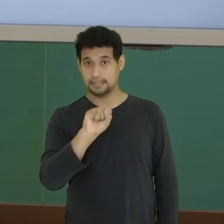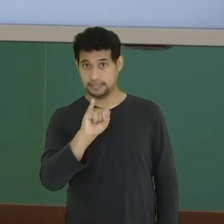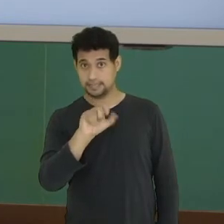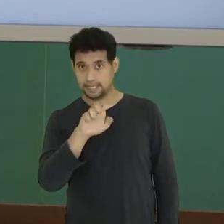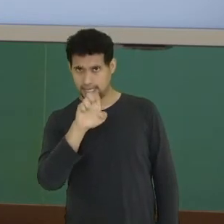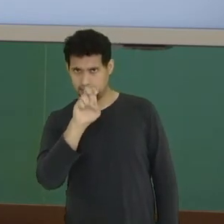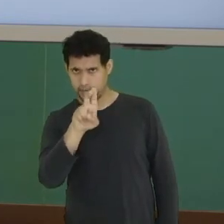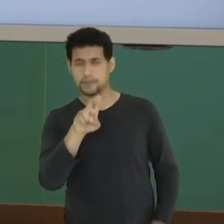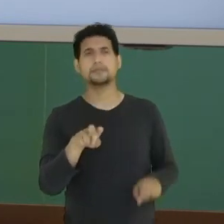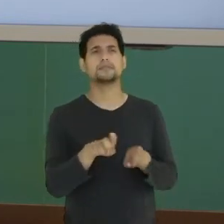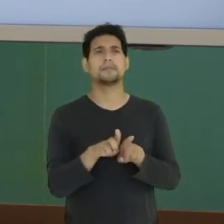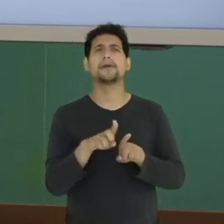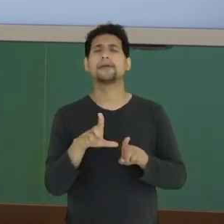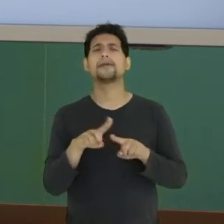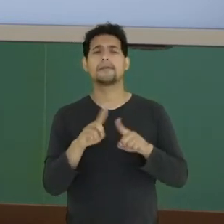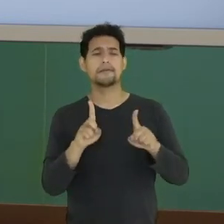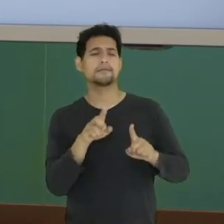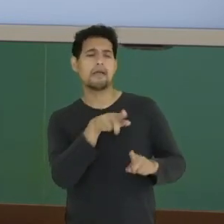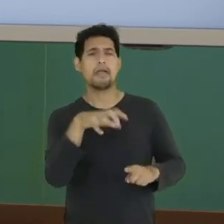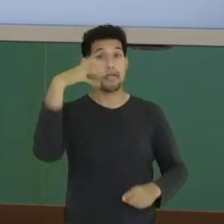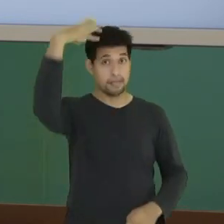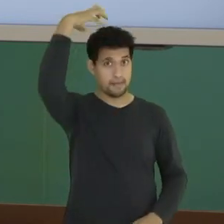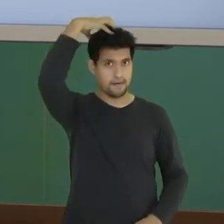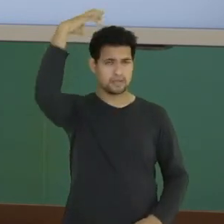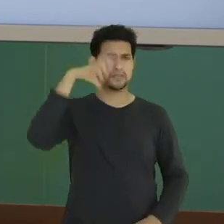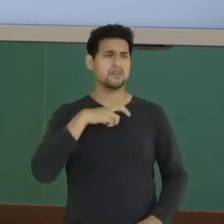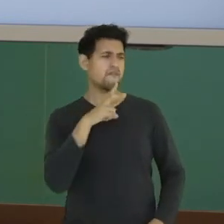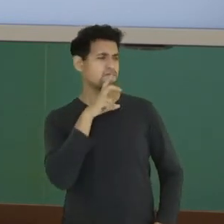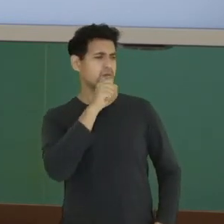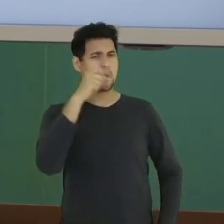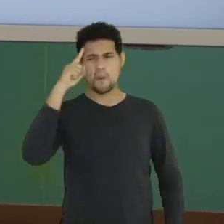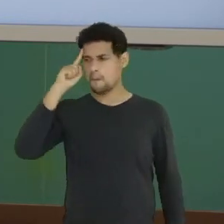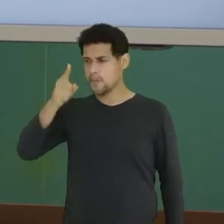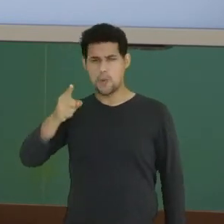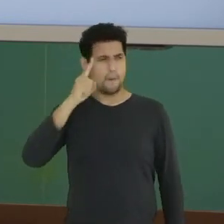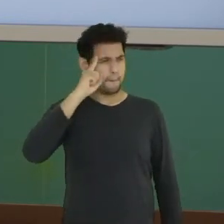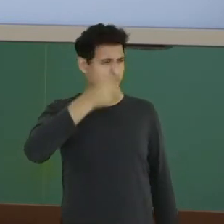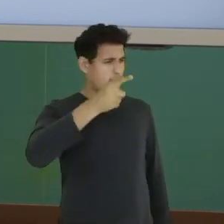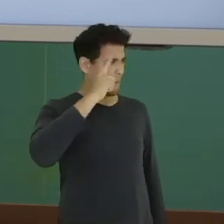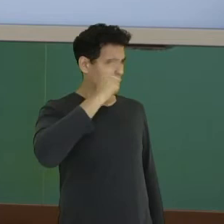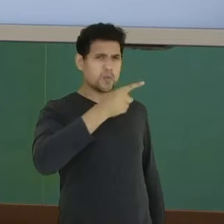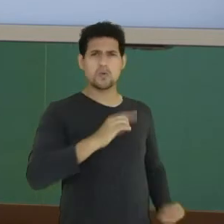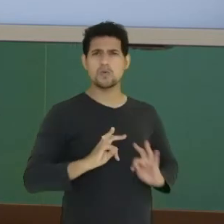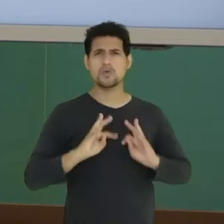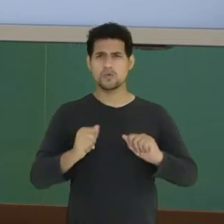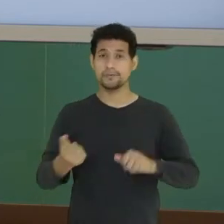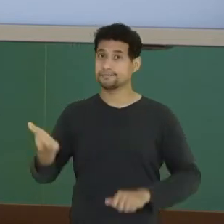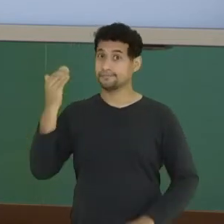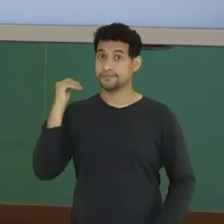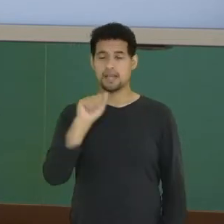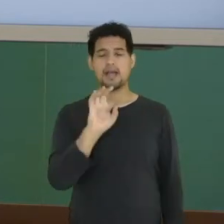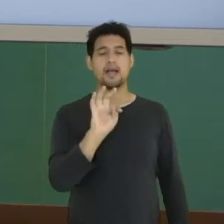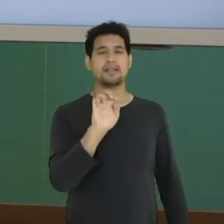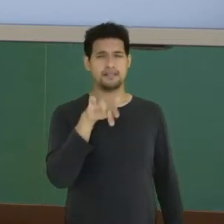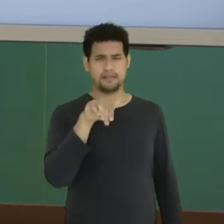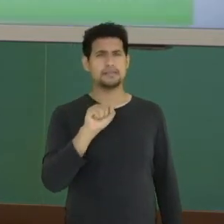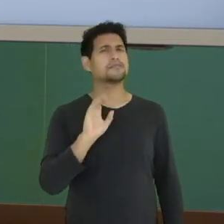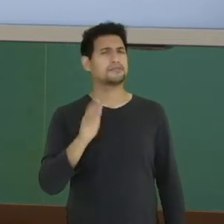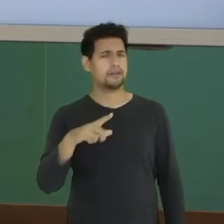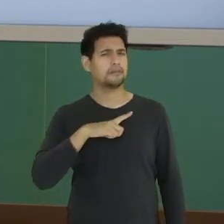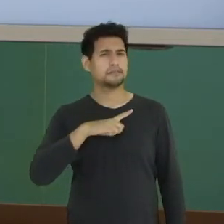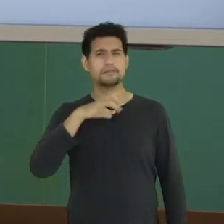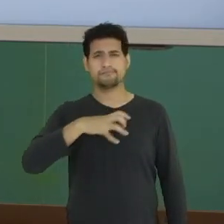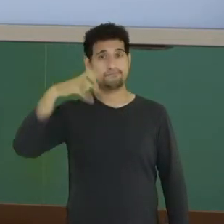o rei, esse rei com poder absoluto, tá? E na Atenas antiga já tivemos